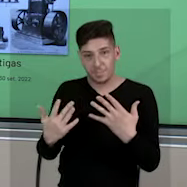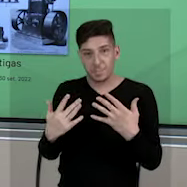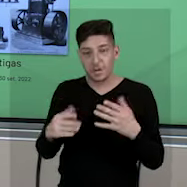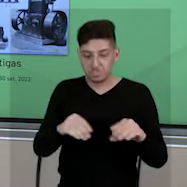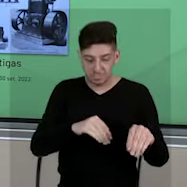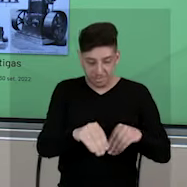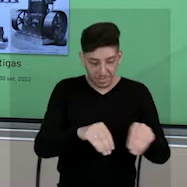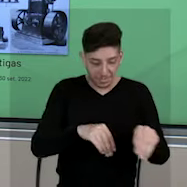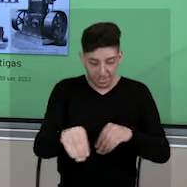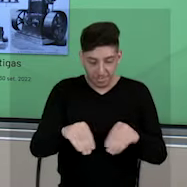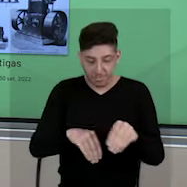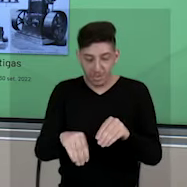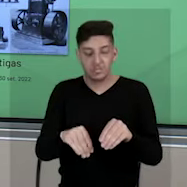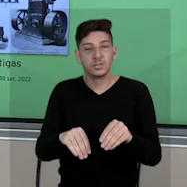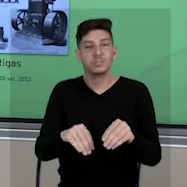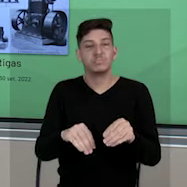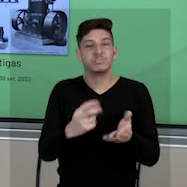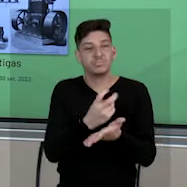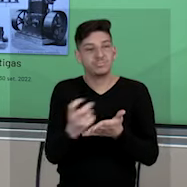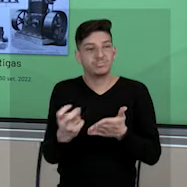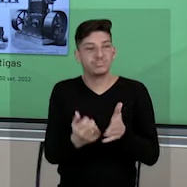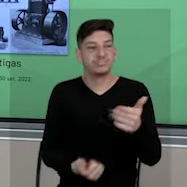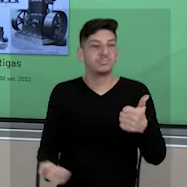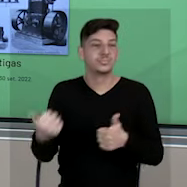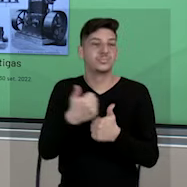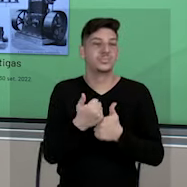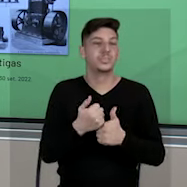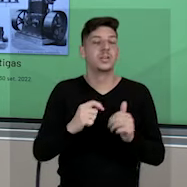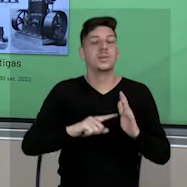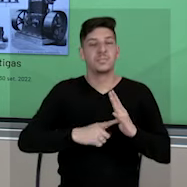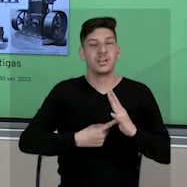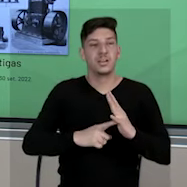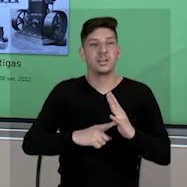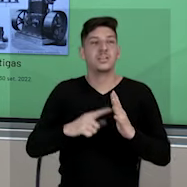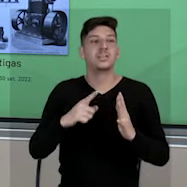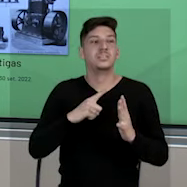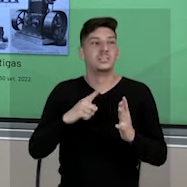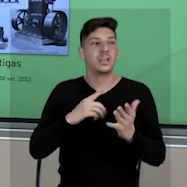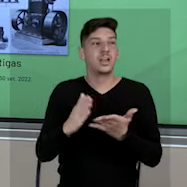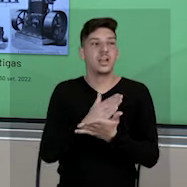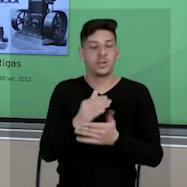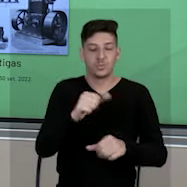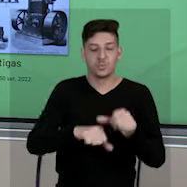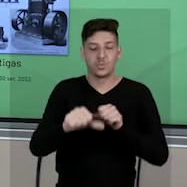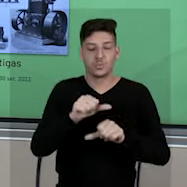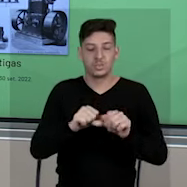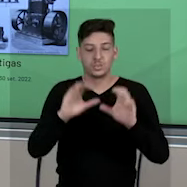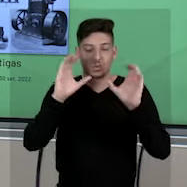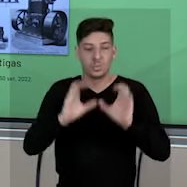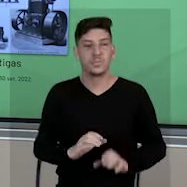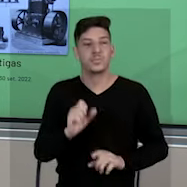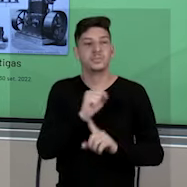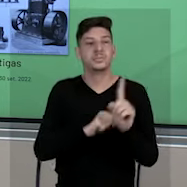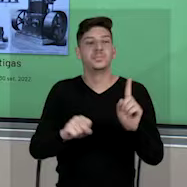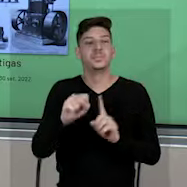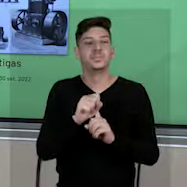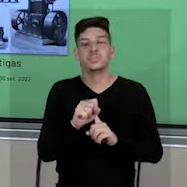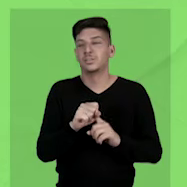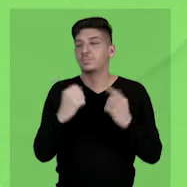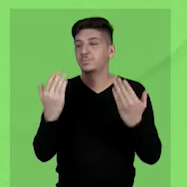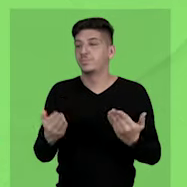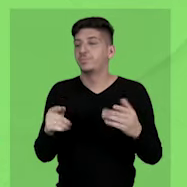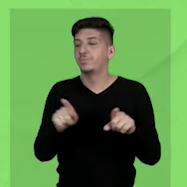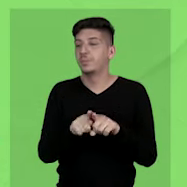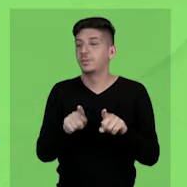ele passa a ser feito pelas máquinas. E aí a gente passa também a ter uma mudança social muito grande a partir desse momento, mas também